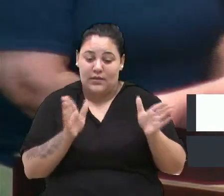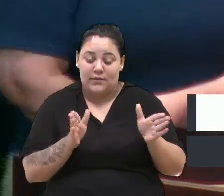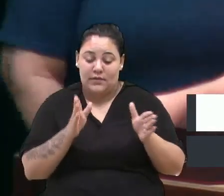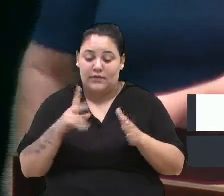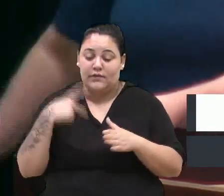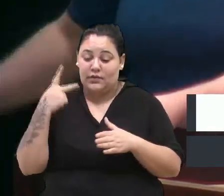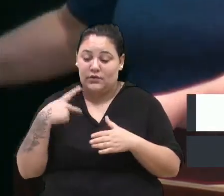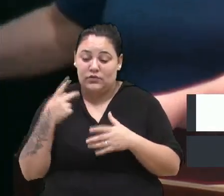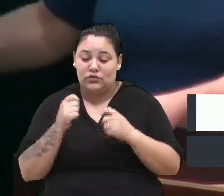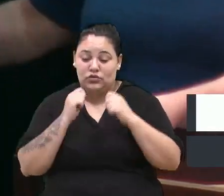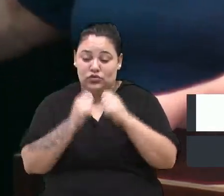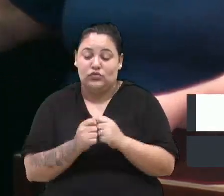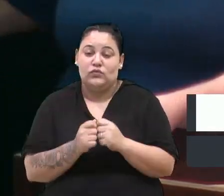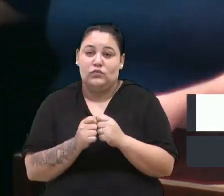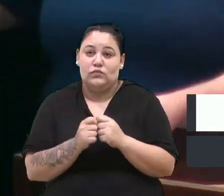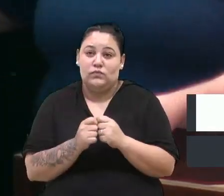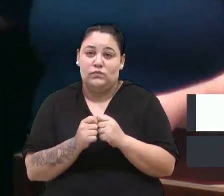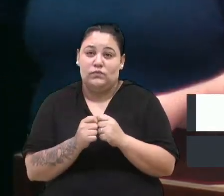vereadores para